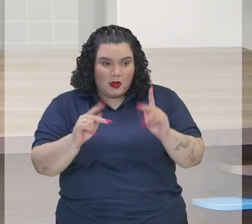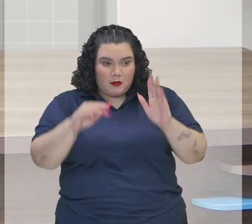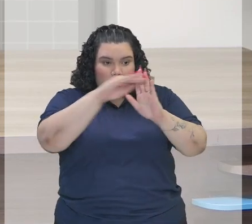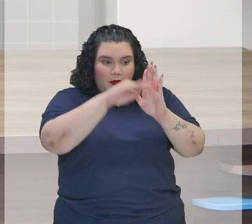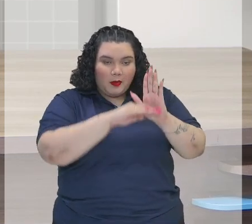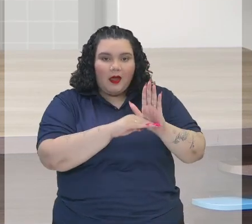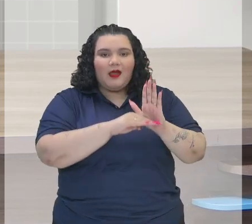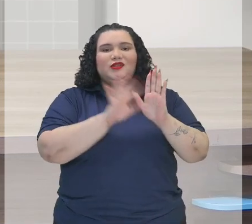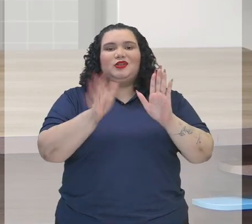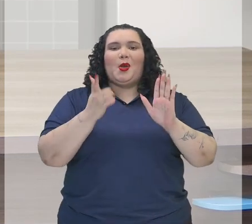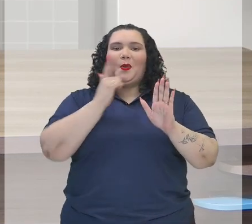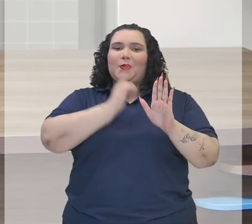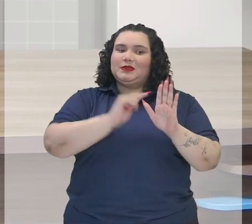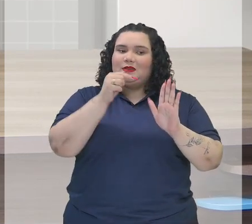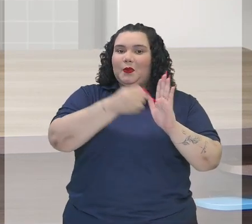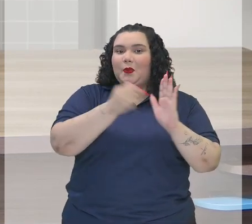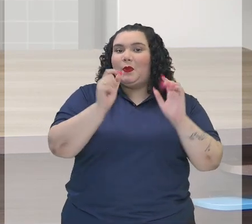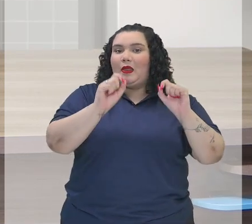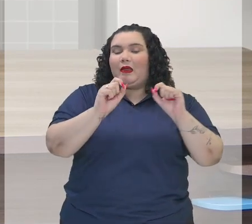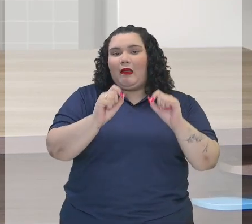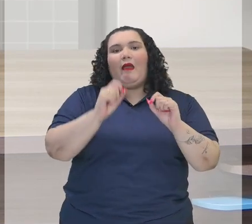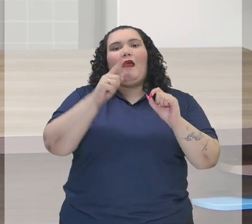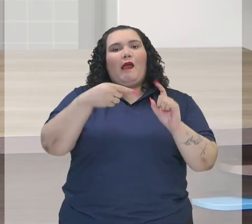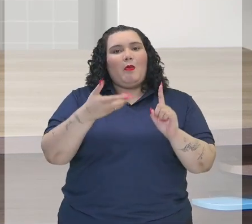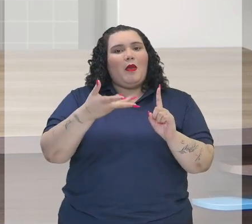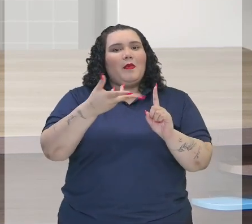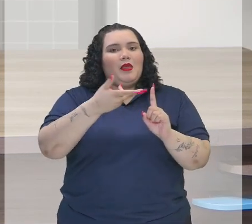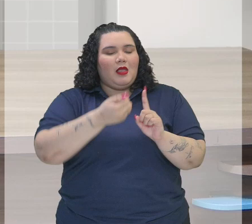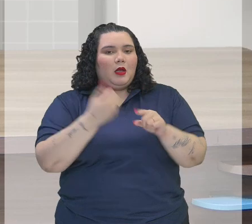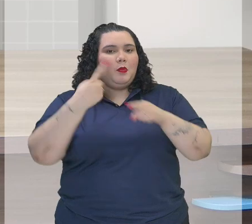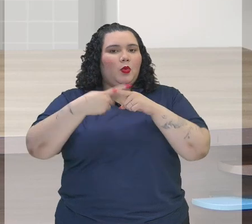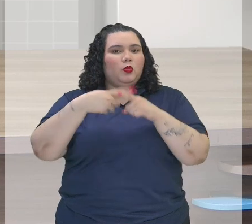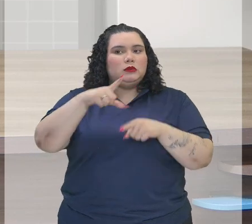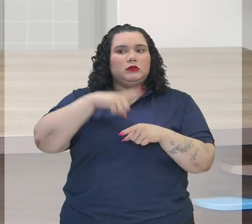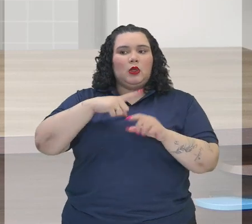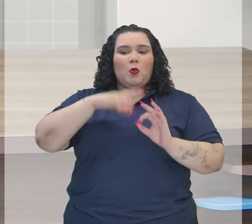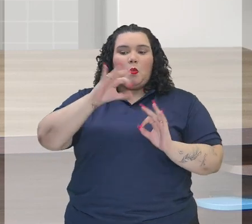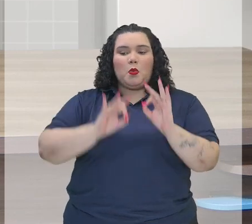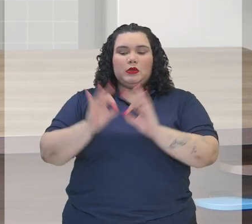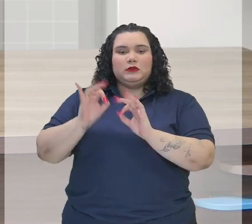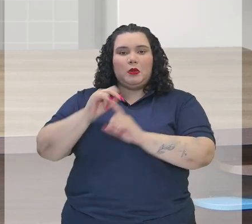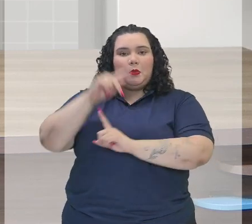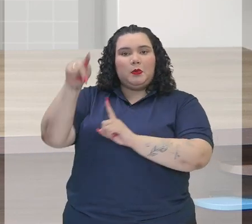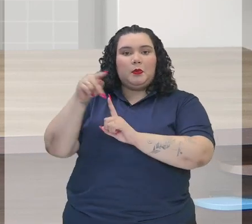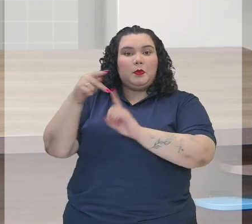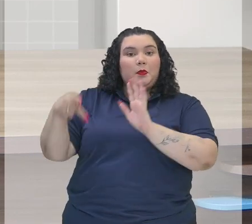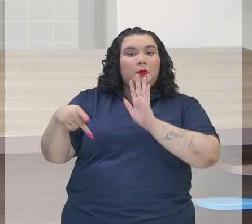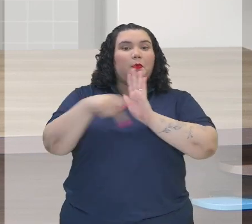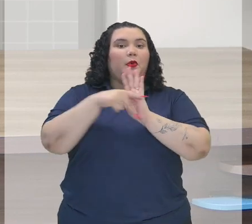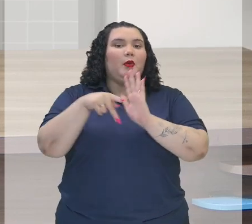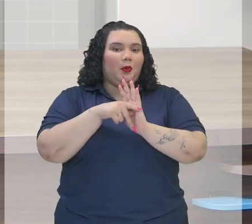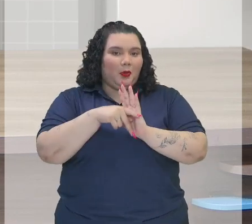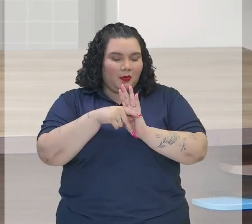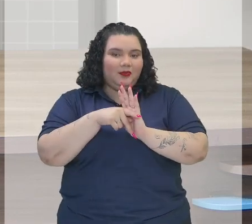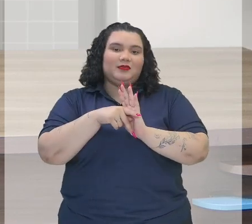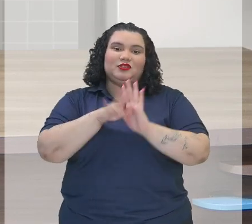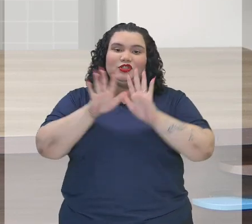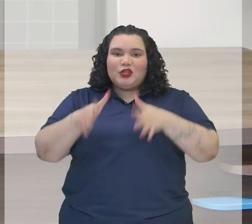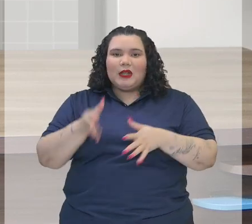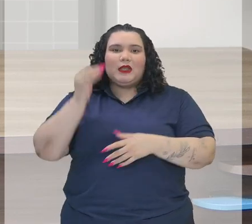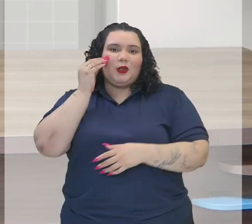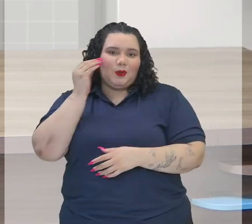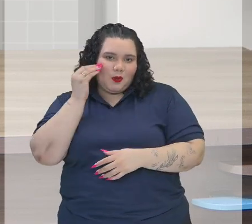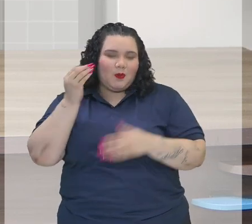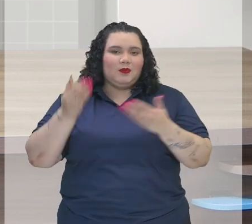habilidade metacognitiva, você já está pensando sobre o seu próprio planejamento, é uma tentativa de organização. Só que